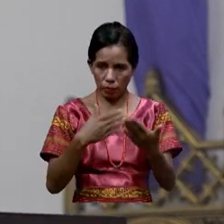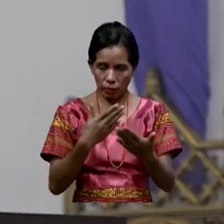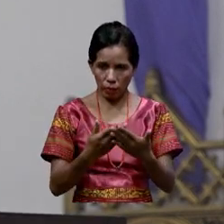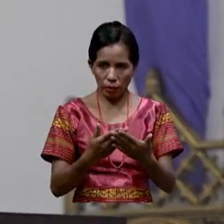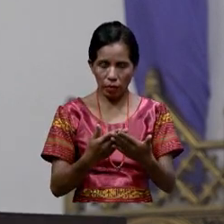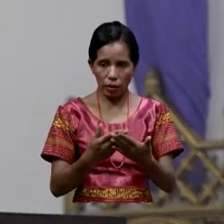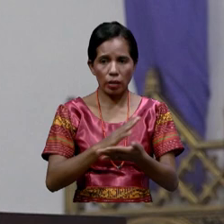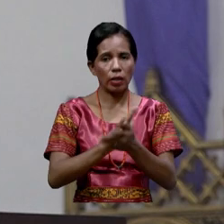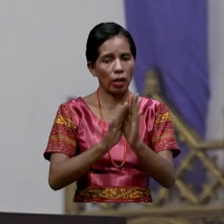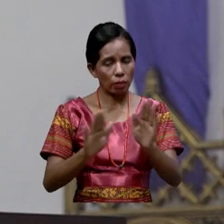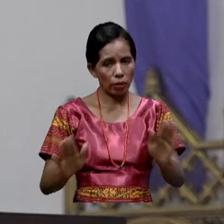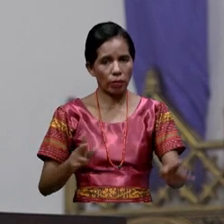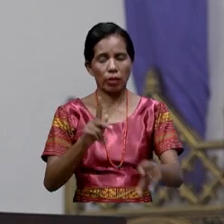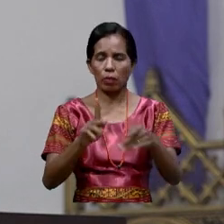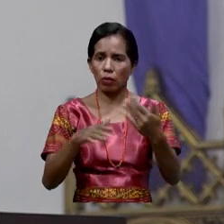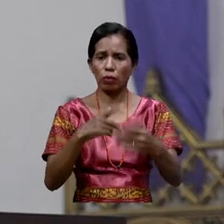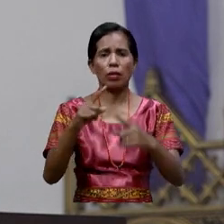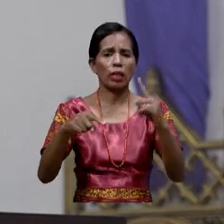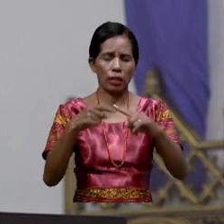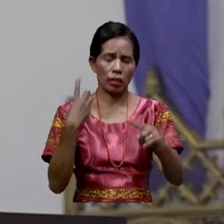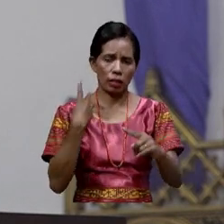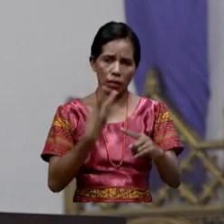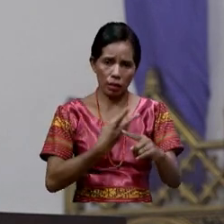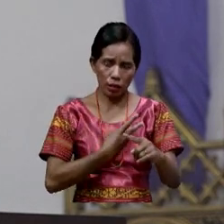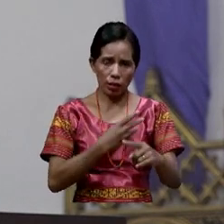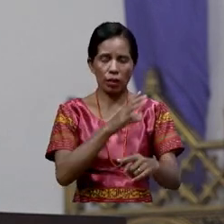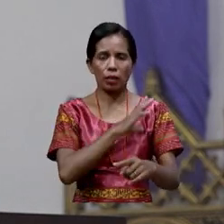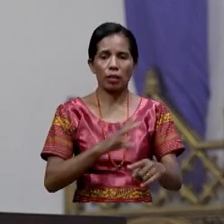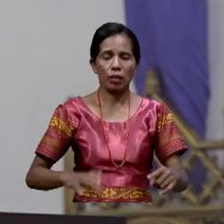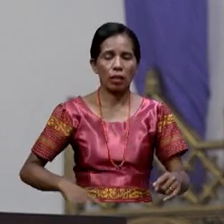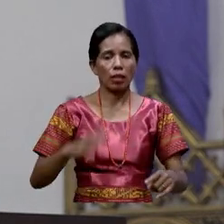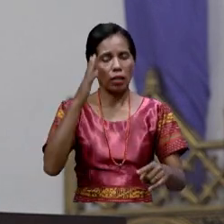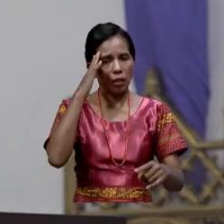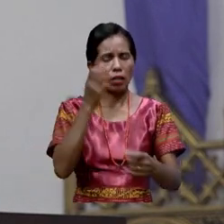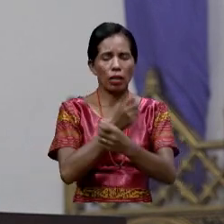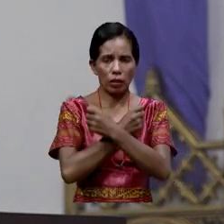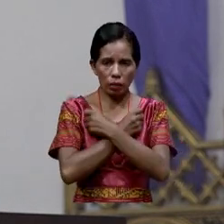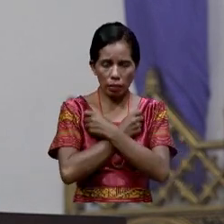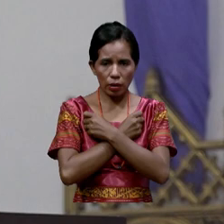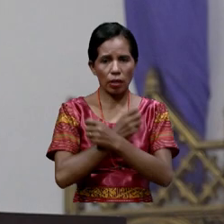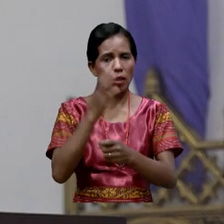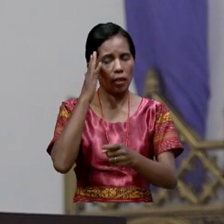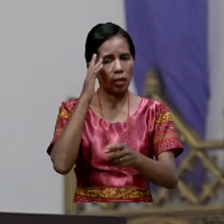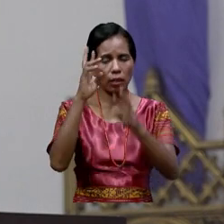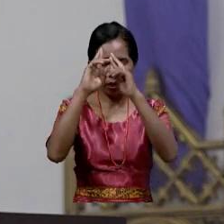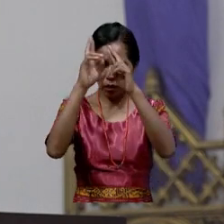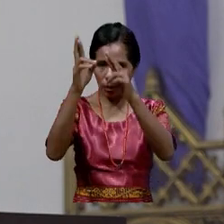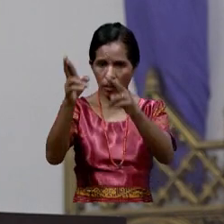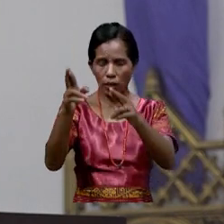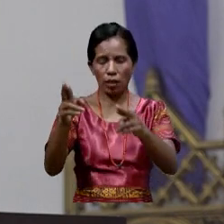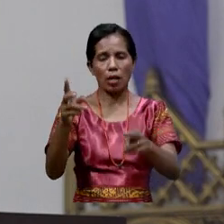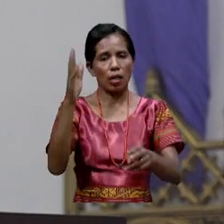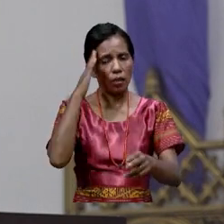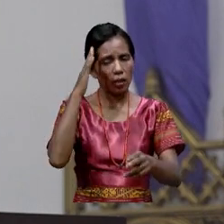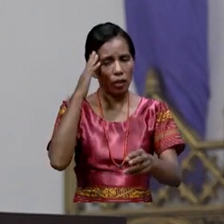O Aira e Tassarani, moris da Mamalo, até na Domi Malo, até na Respeita Malo, até na Raikamba